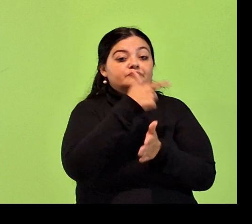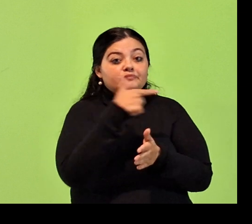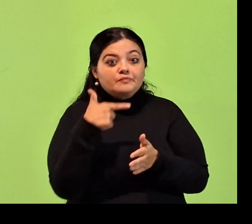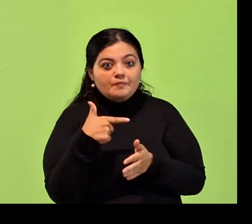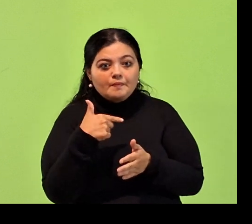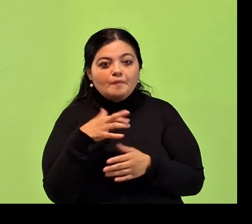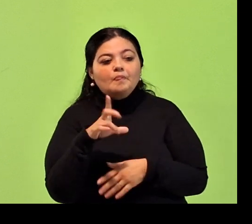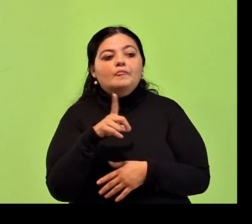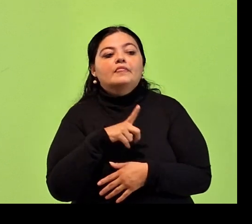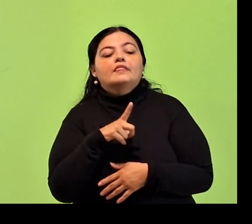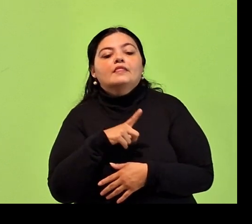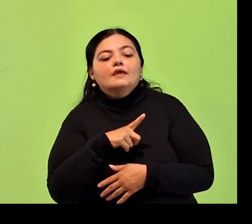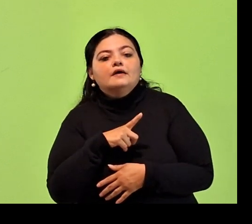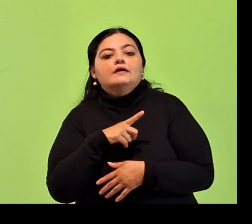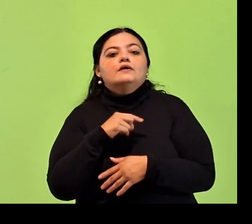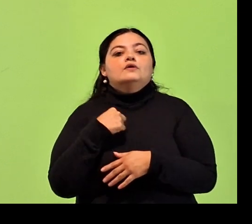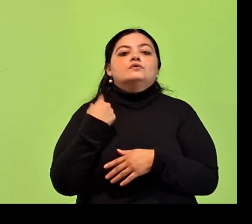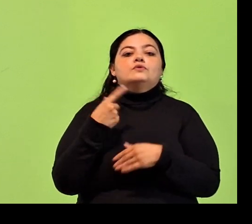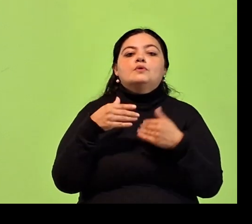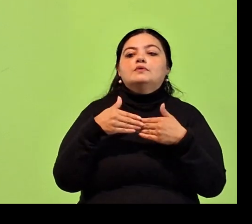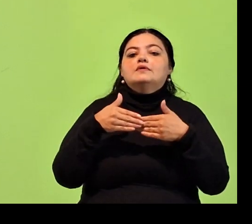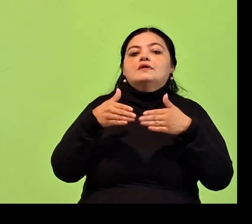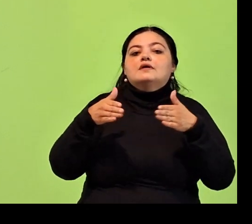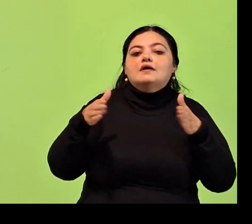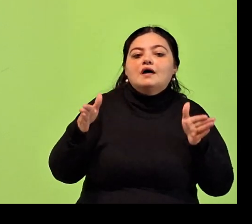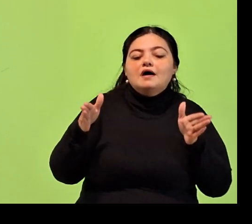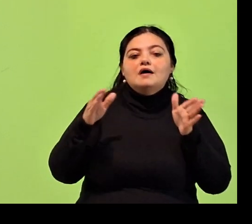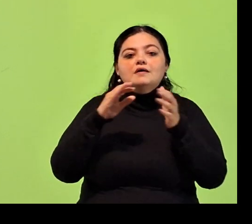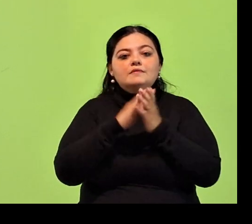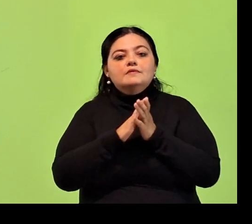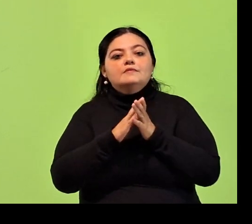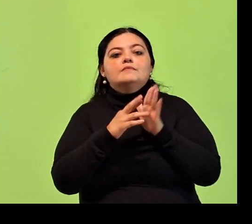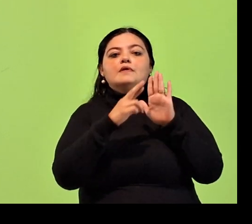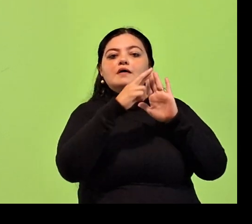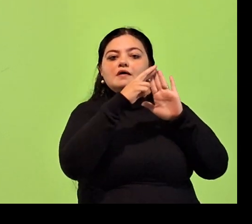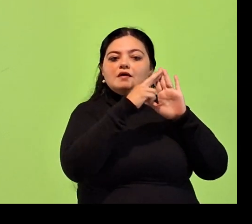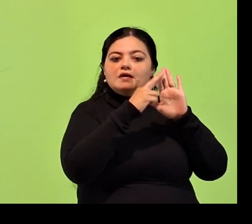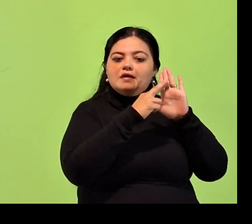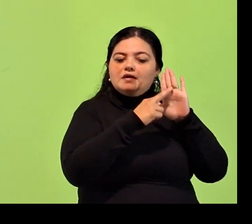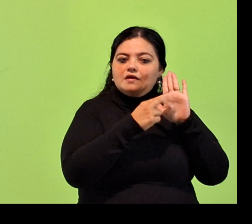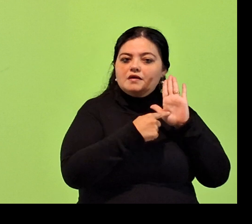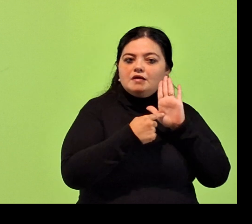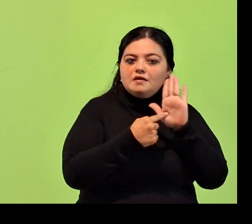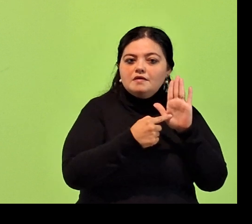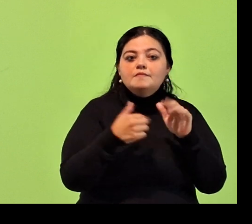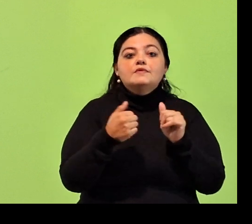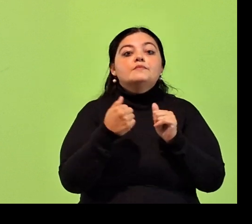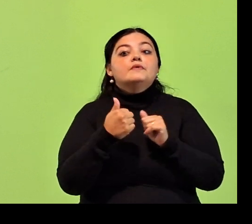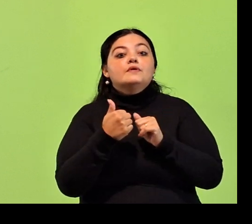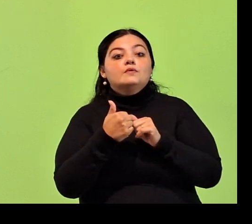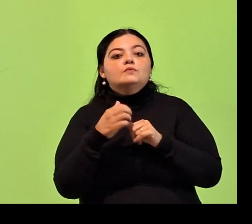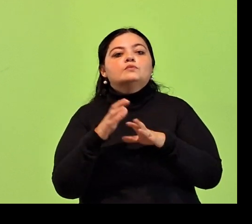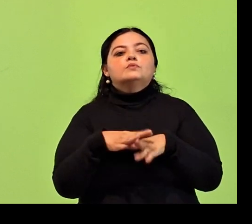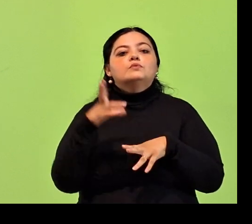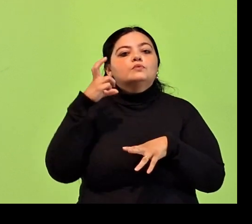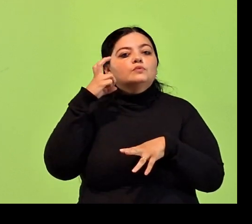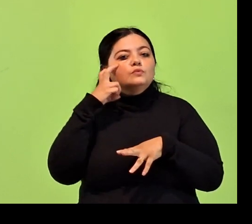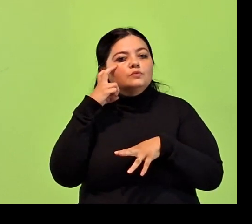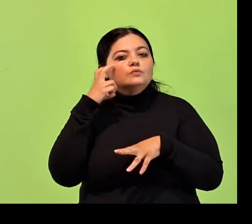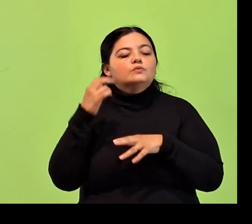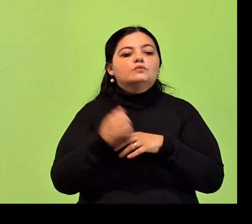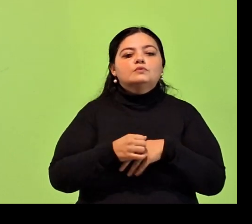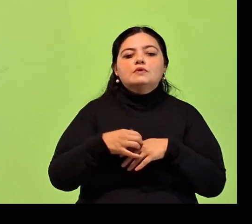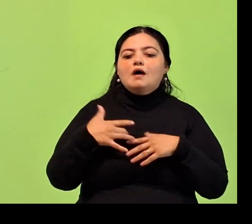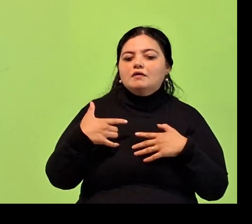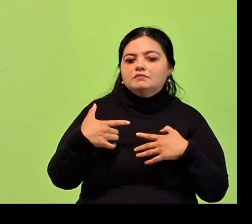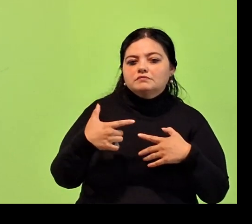a gente abre para as nossas referências e a gente cita primeiro Cultura e Violência, Autores, Polêmicas e